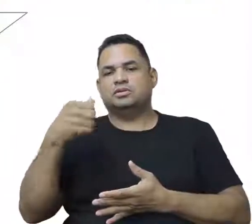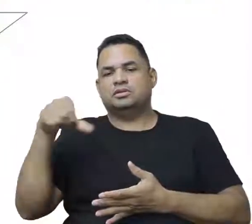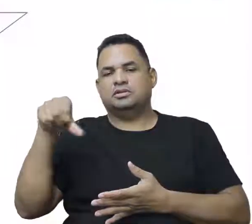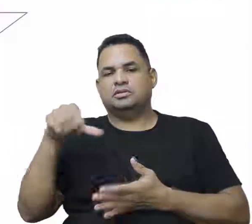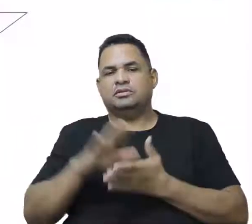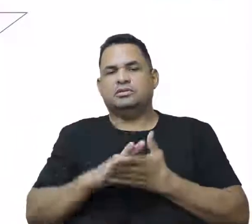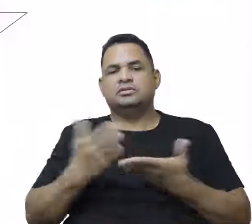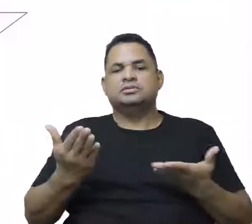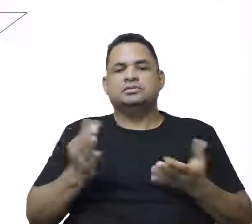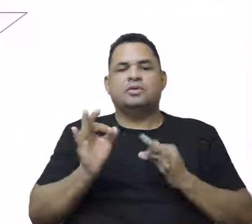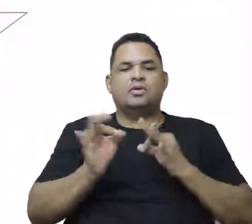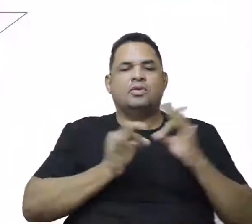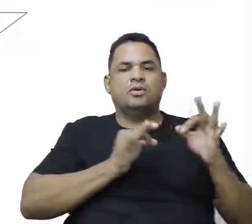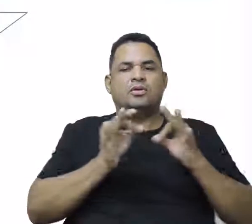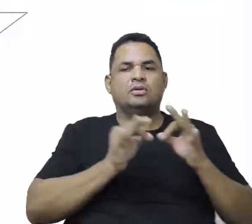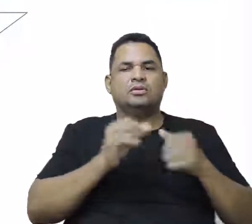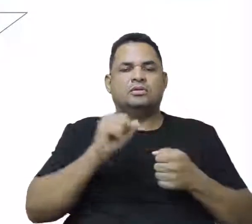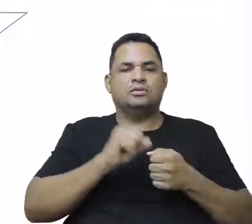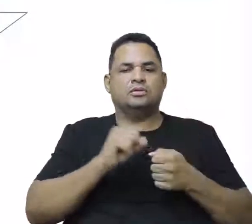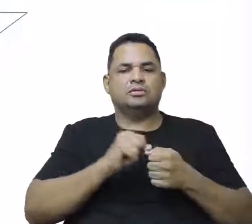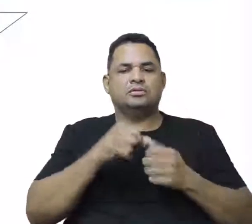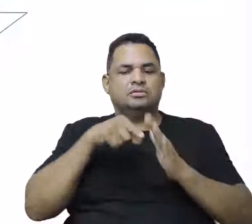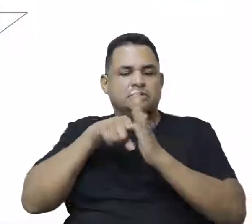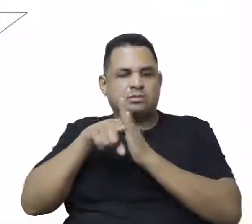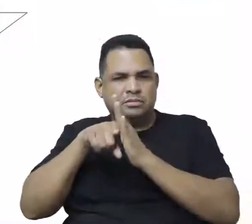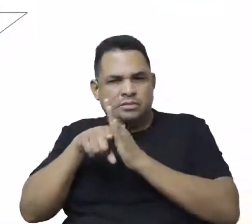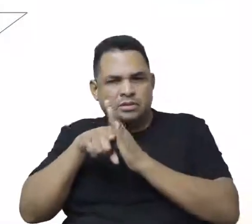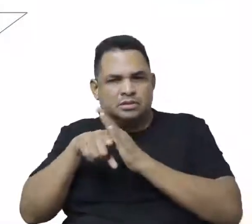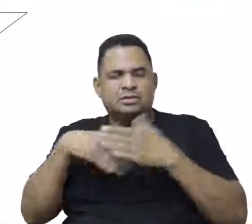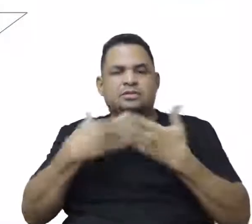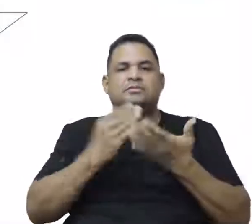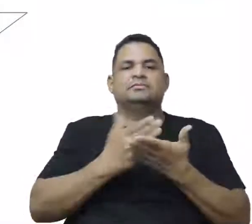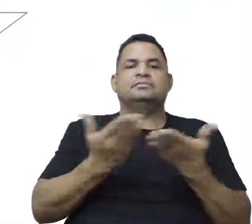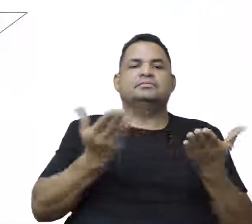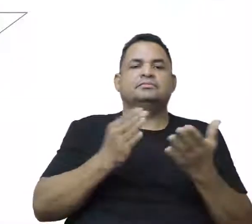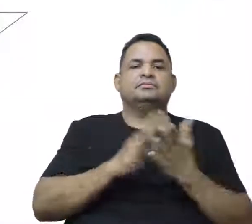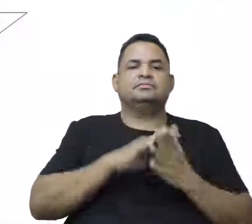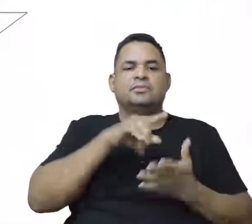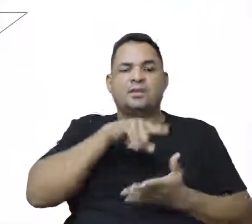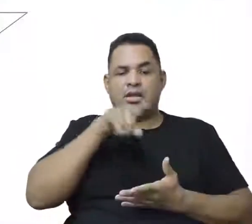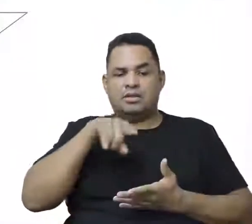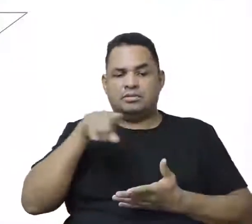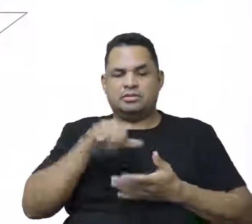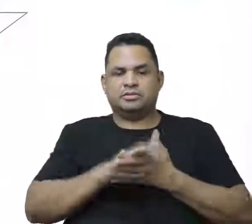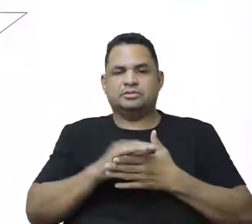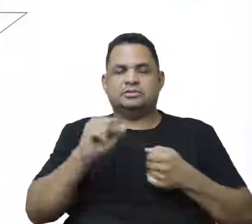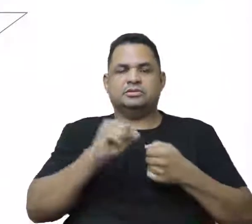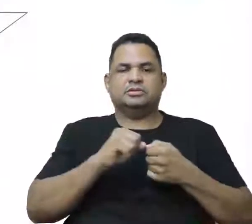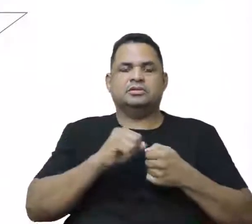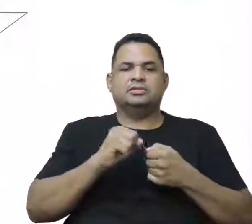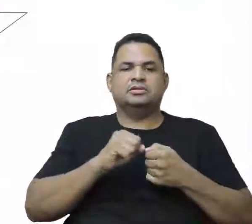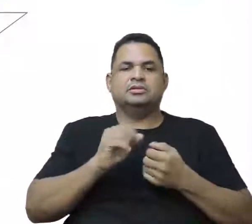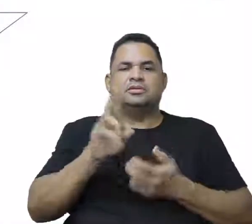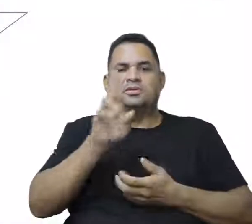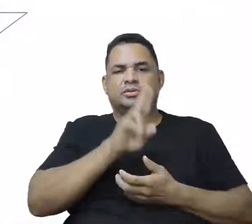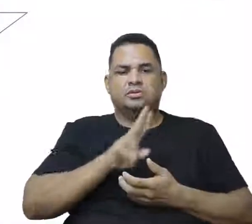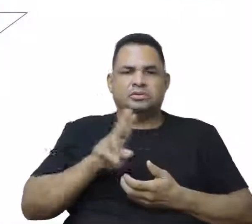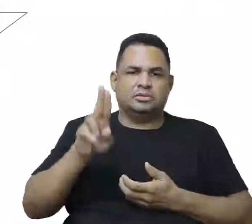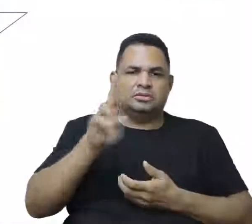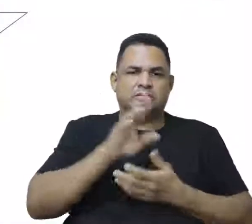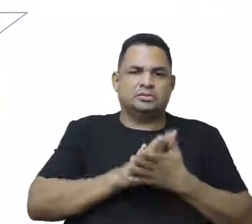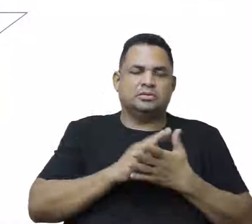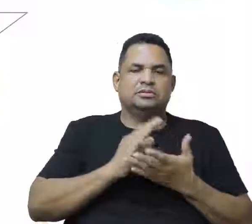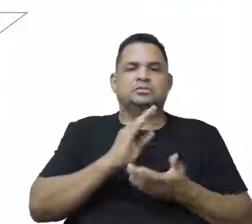Então, foram construções que a gente fez a partir de pesquisas, gráficos que a gente construiu, que nem a gente falou, usando um pouquinho